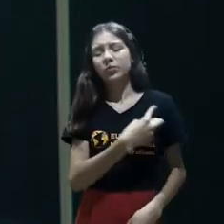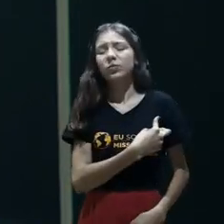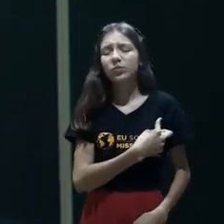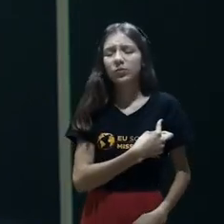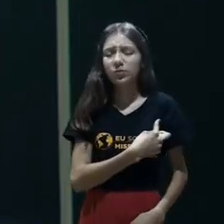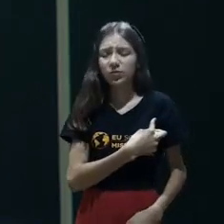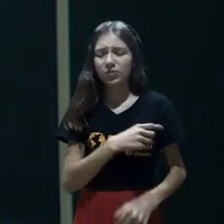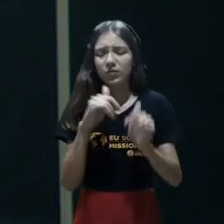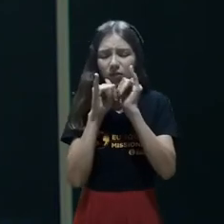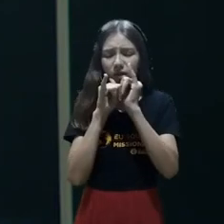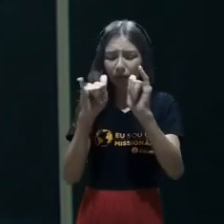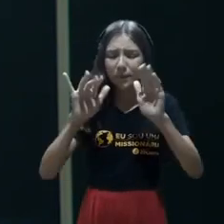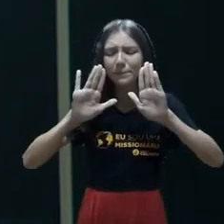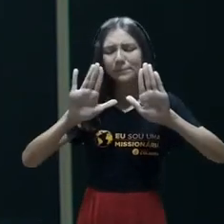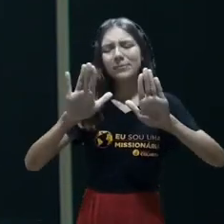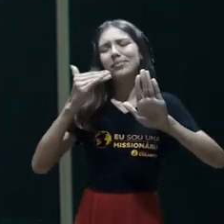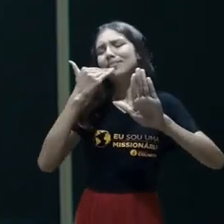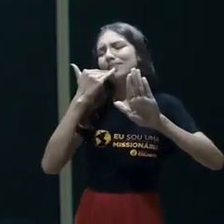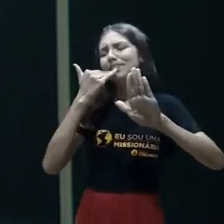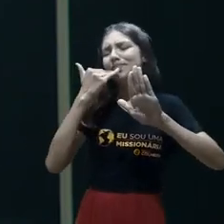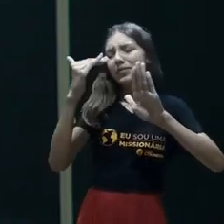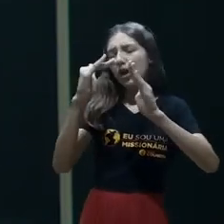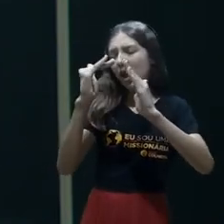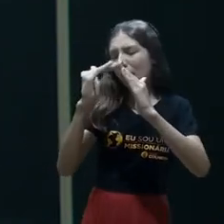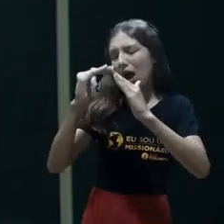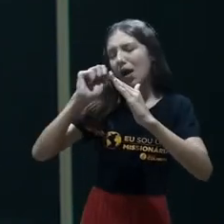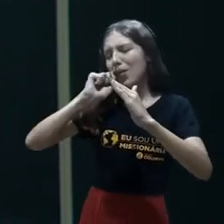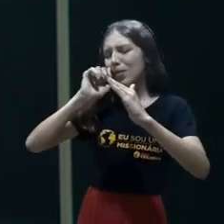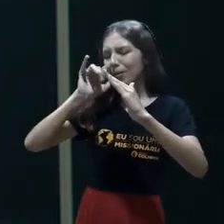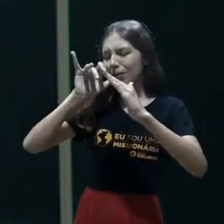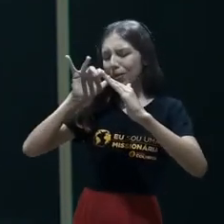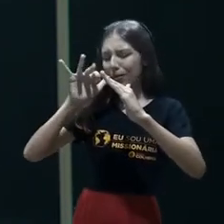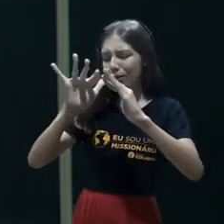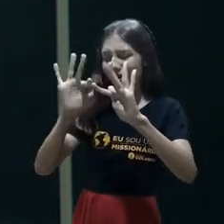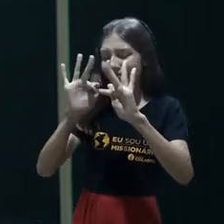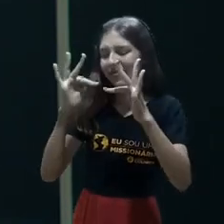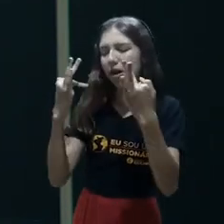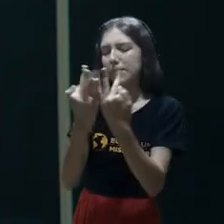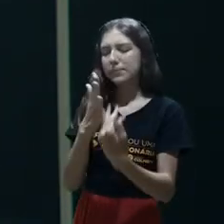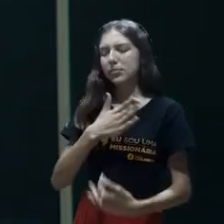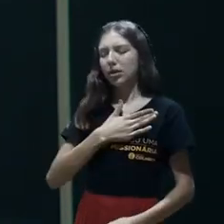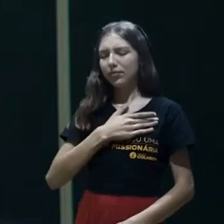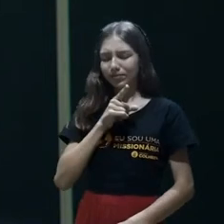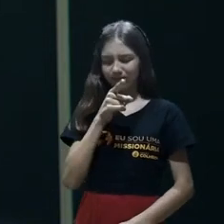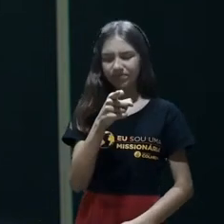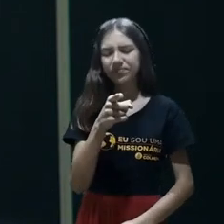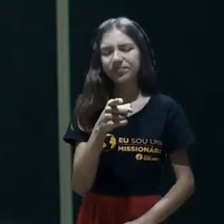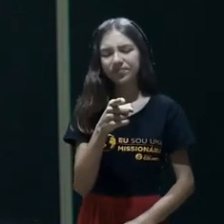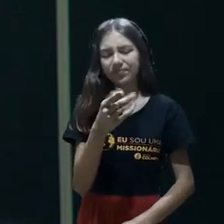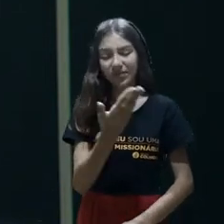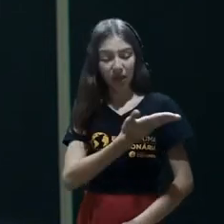mas agora nós pedimos: Senhor, visita a nossa casa, visita a nossa família, visita os